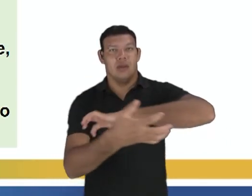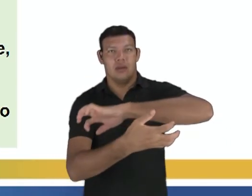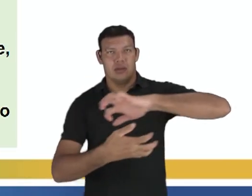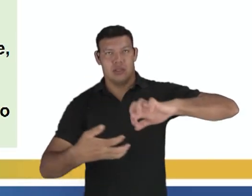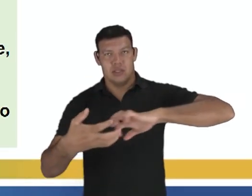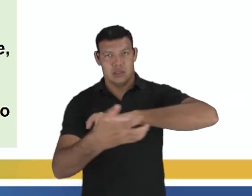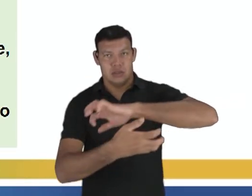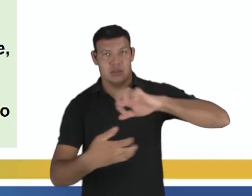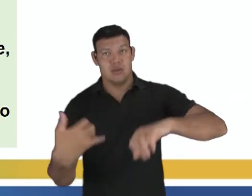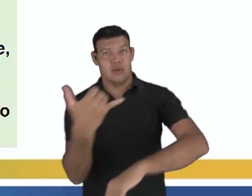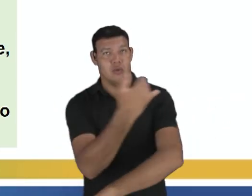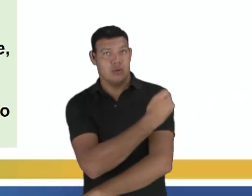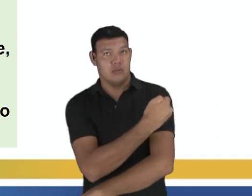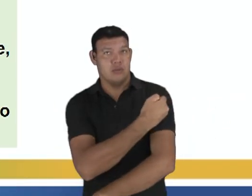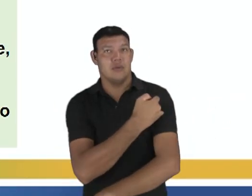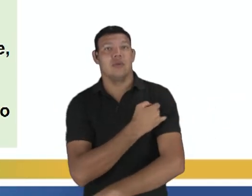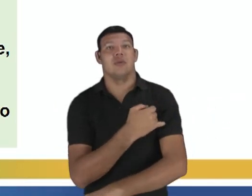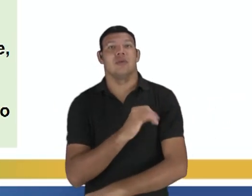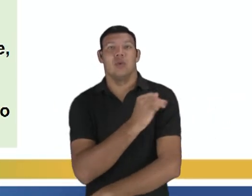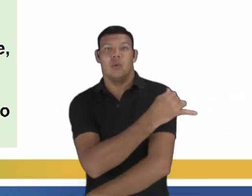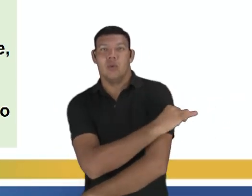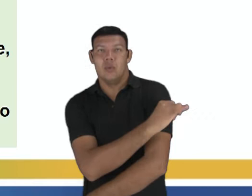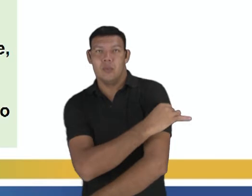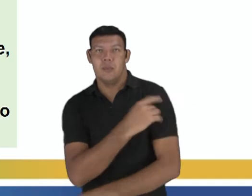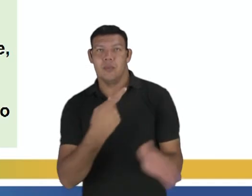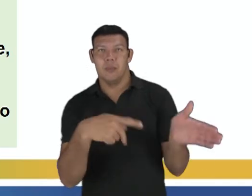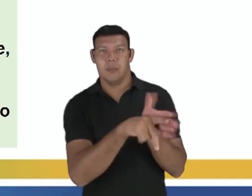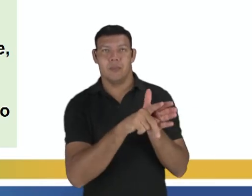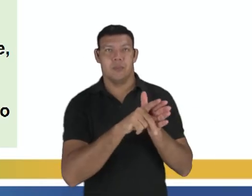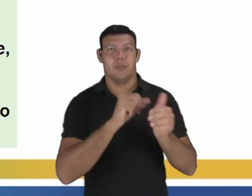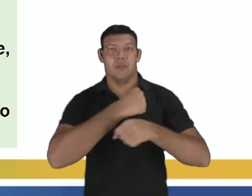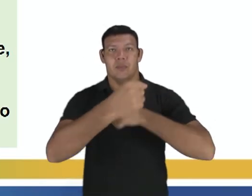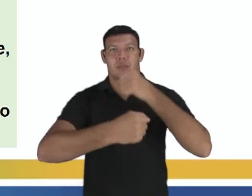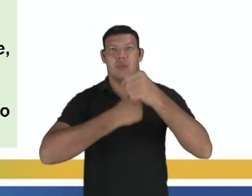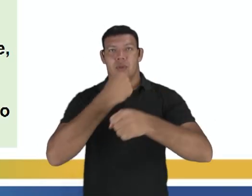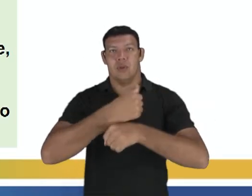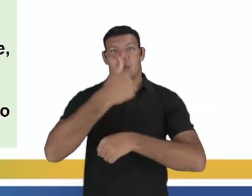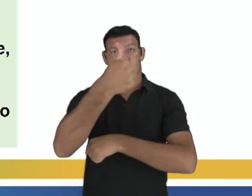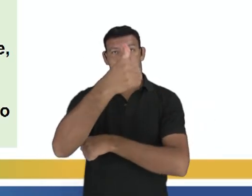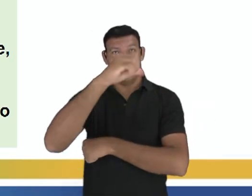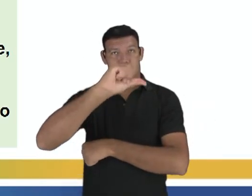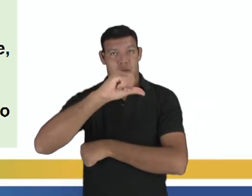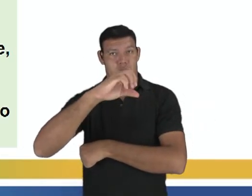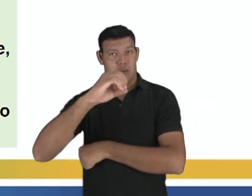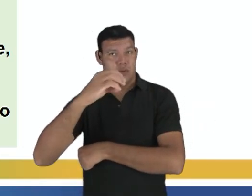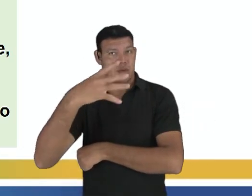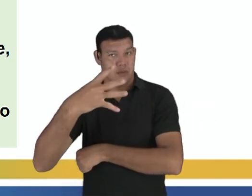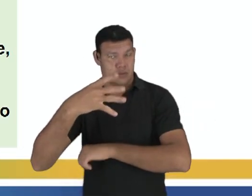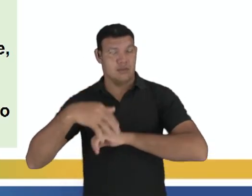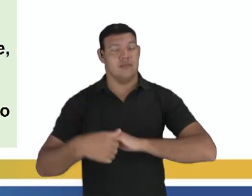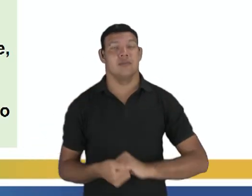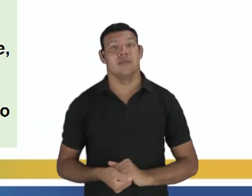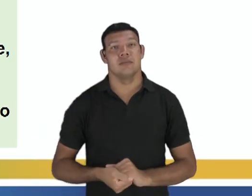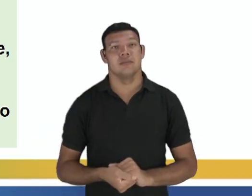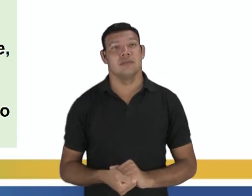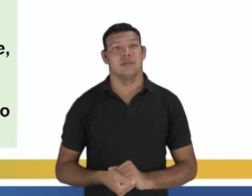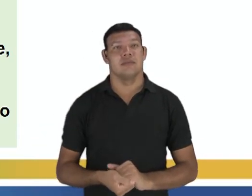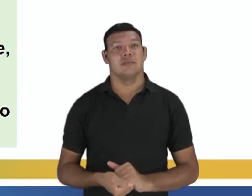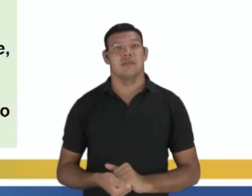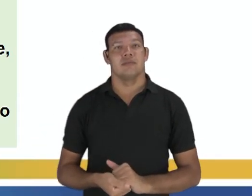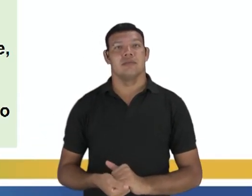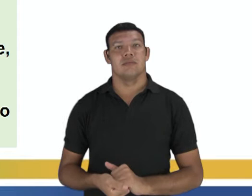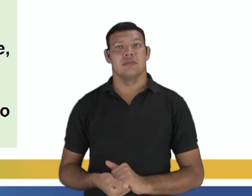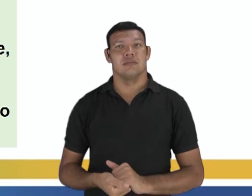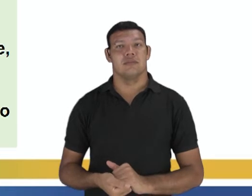1904, tá? Então, partindo aí para uma parte mais histórica, Sobre vacina, nós temos um episódio muito interessante na história, que é a revolta